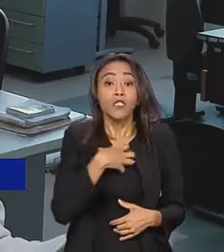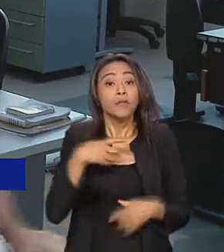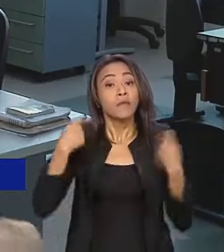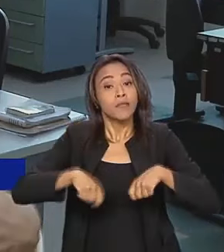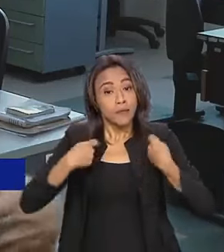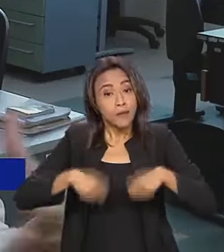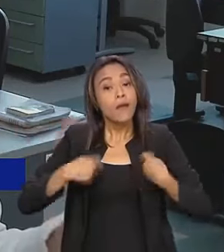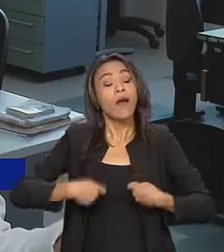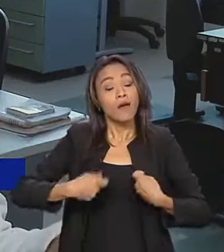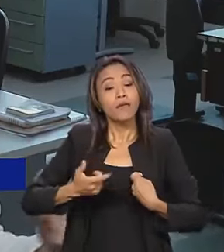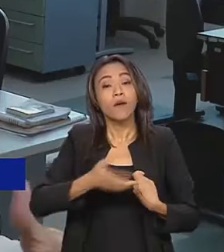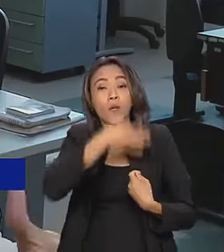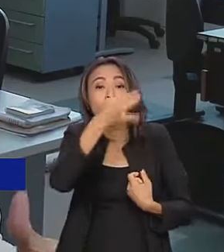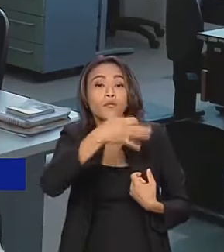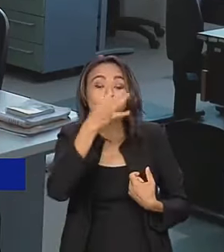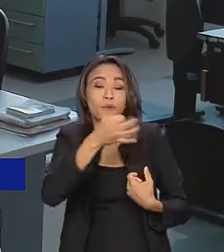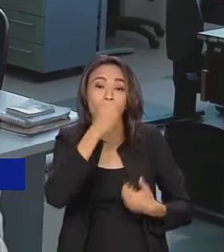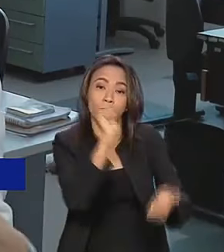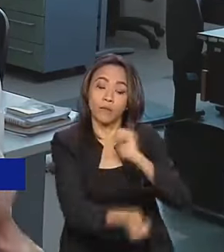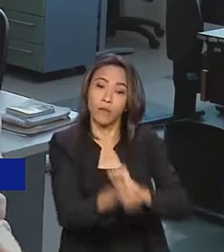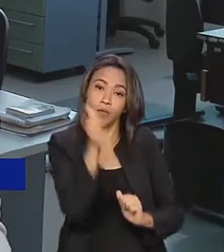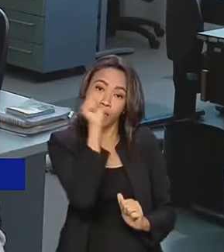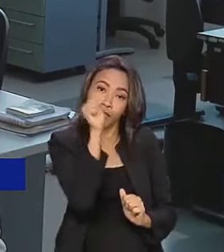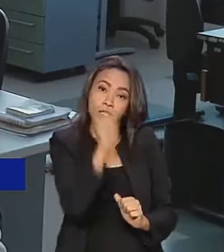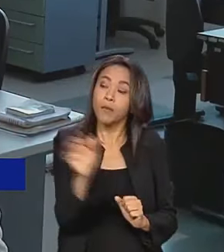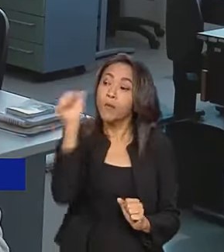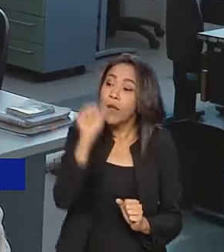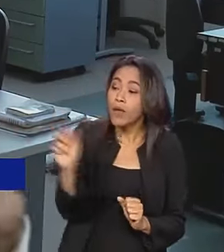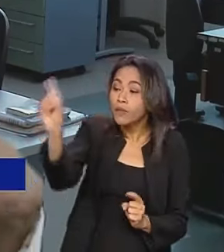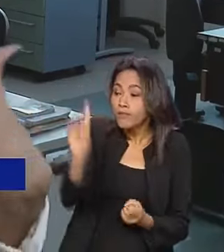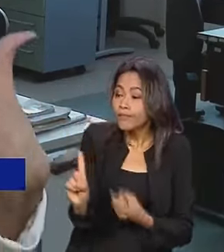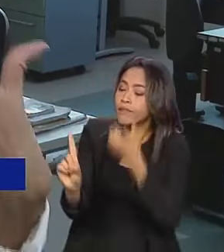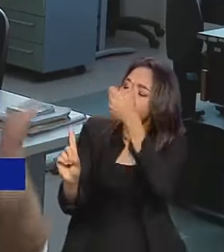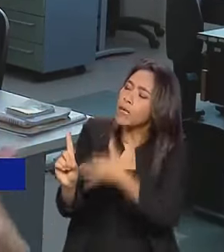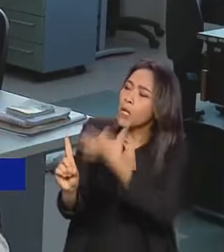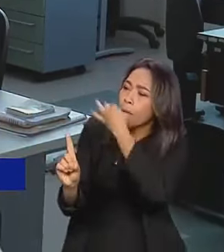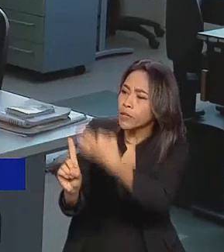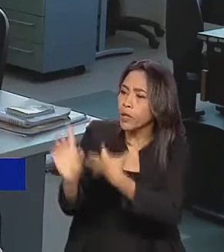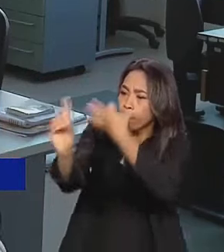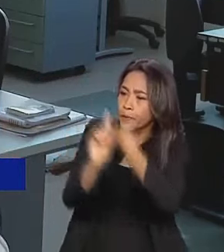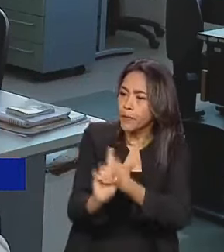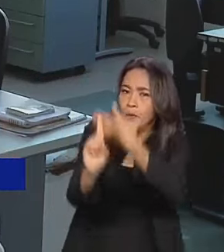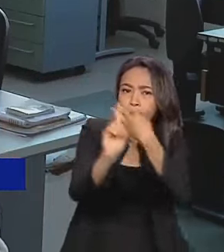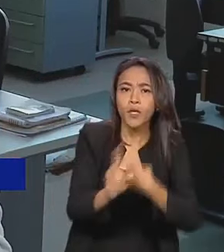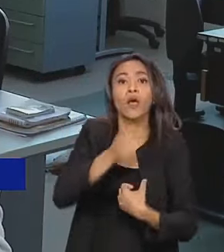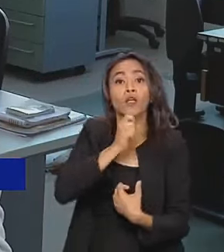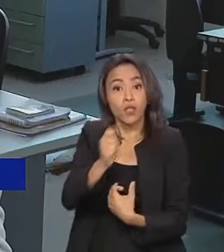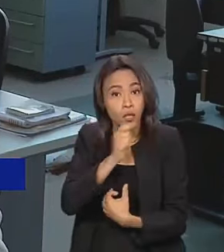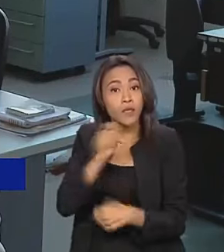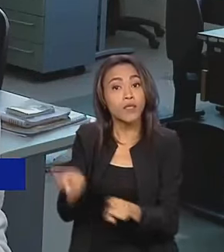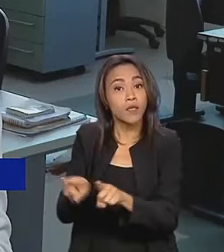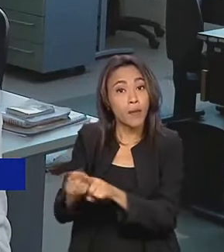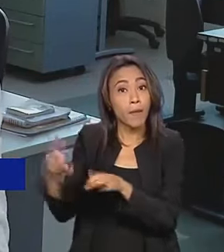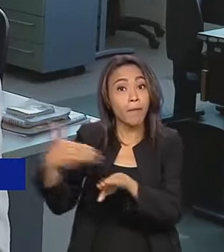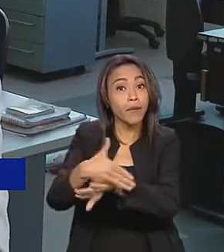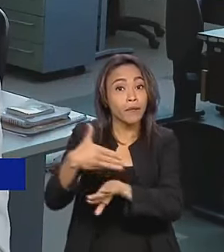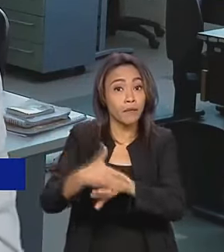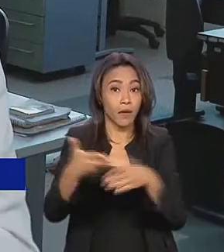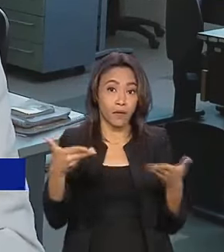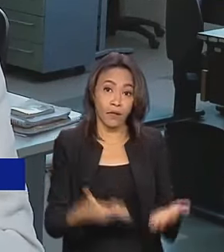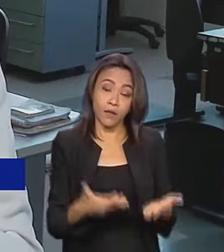dá espaço comentaristas mulheres também jornalistas mulheres para participarem desse